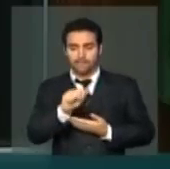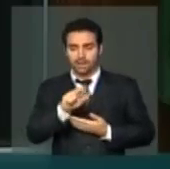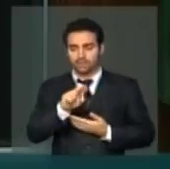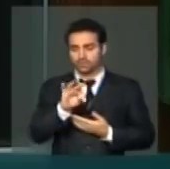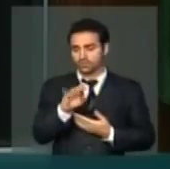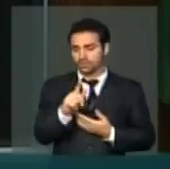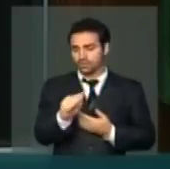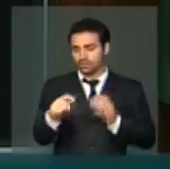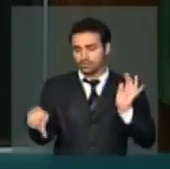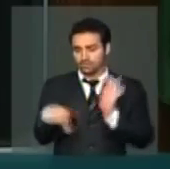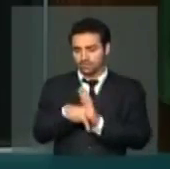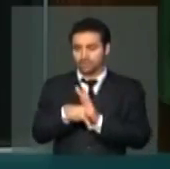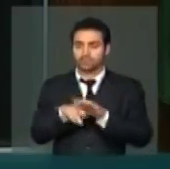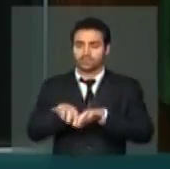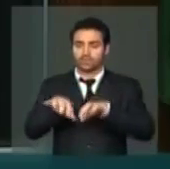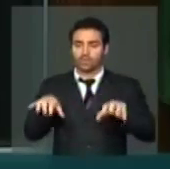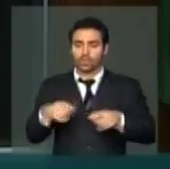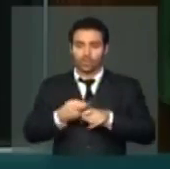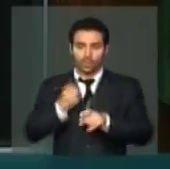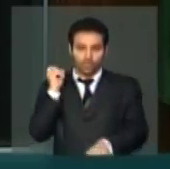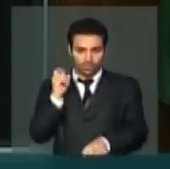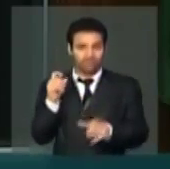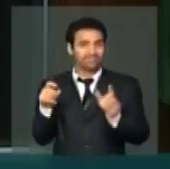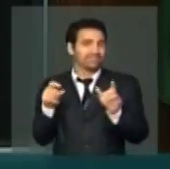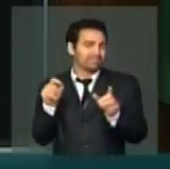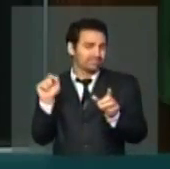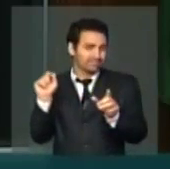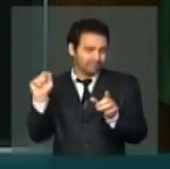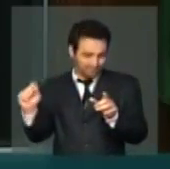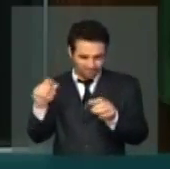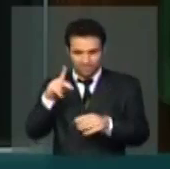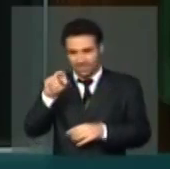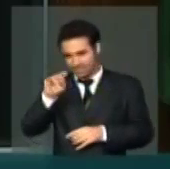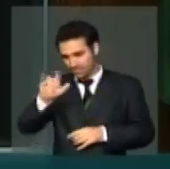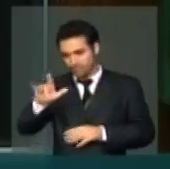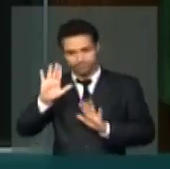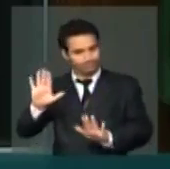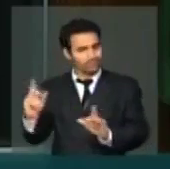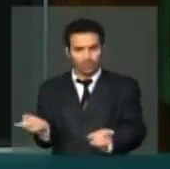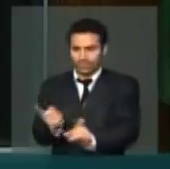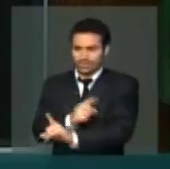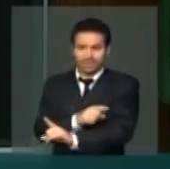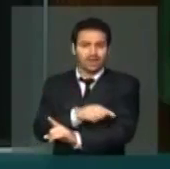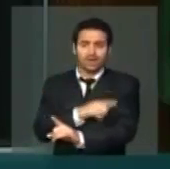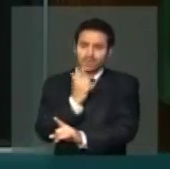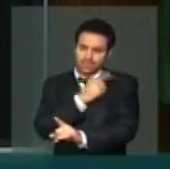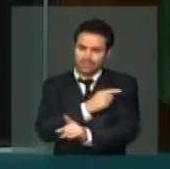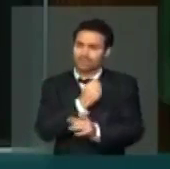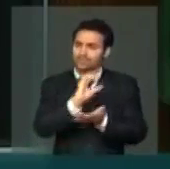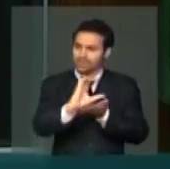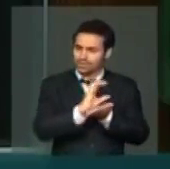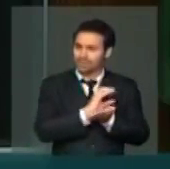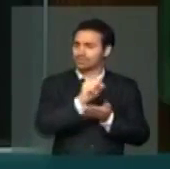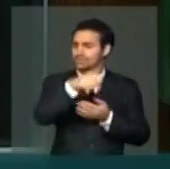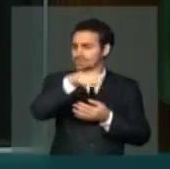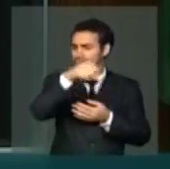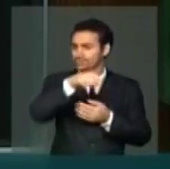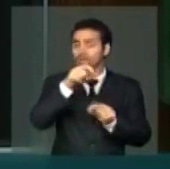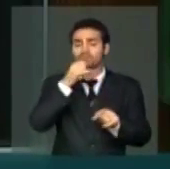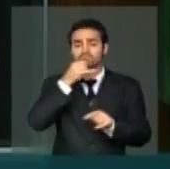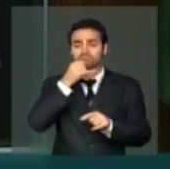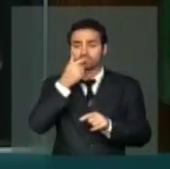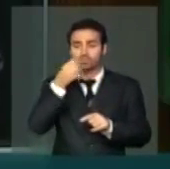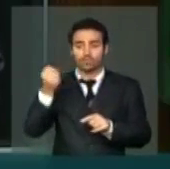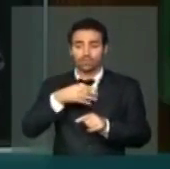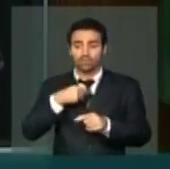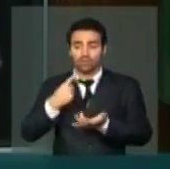contrário, a Petrobras tem conseguido financiamento no plano interno e também externo, como, por exemplo, no recente